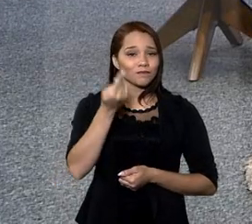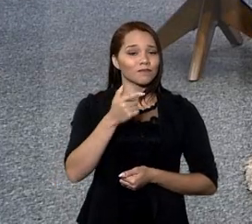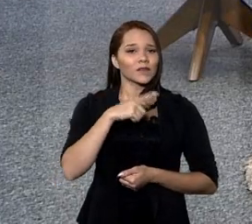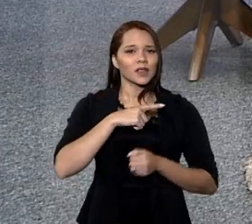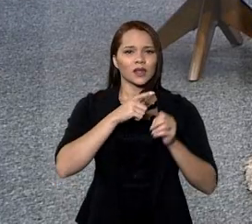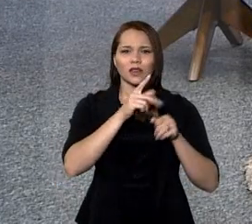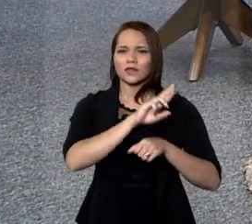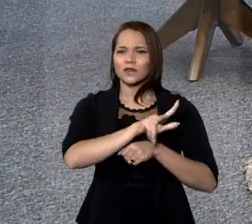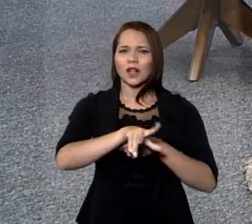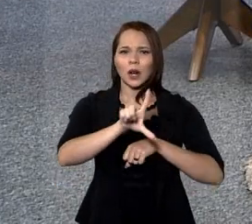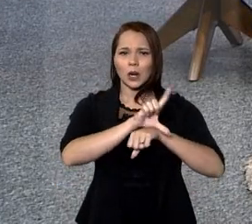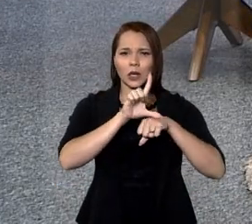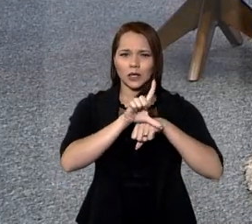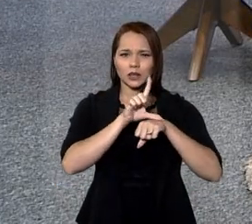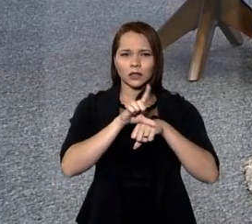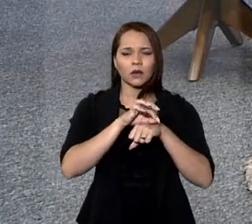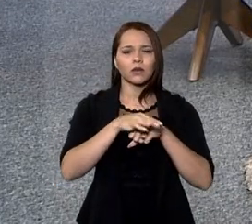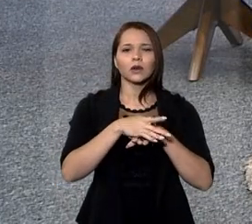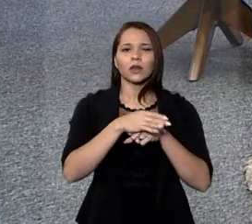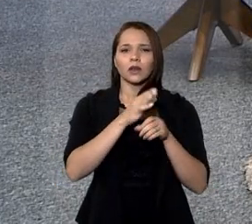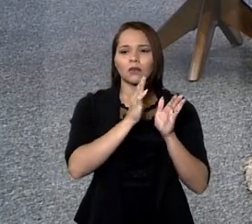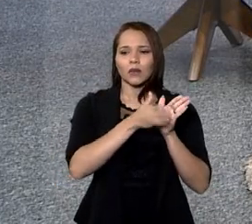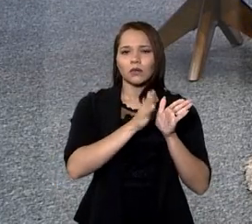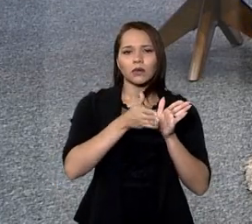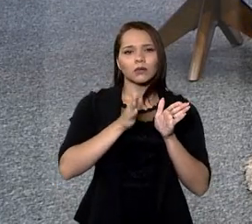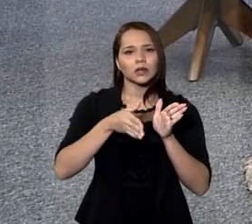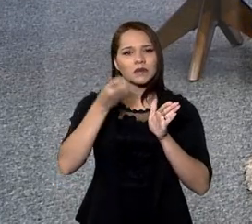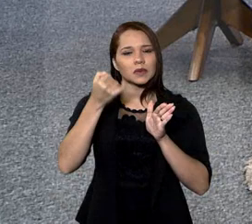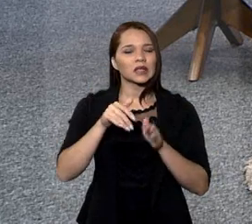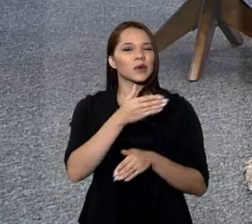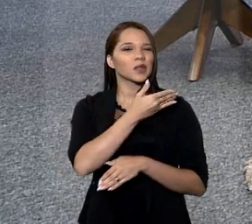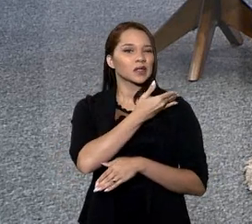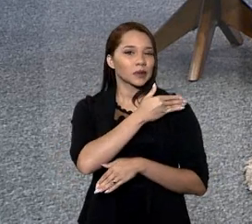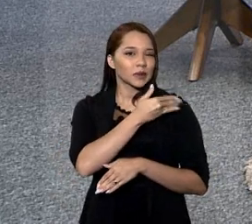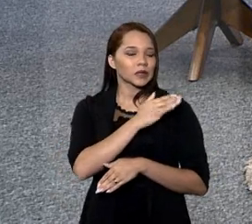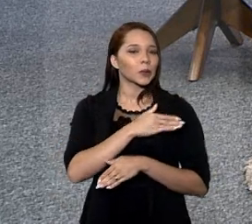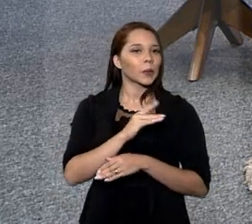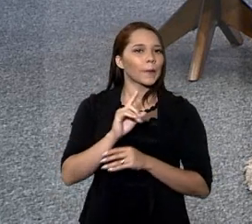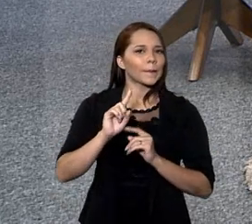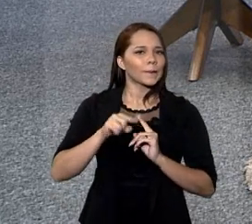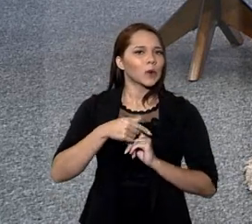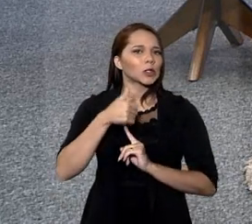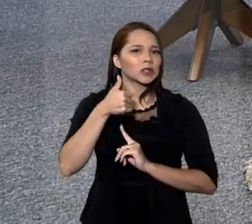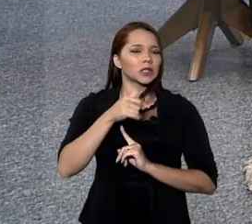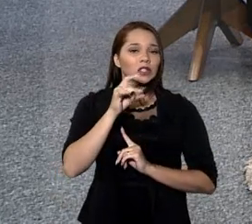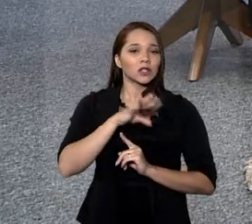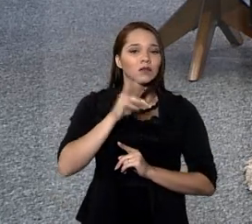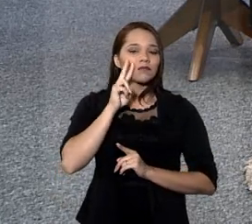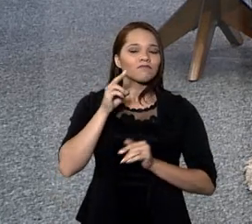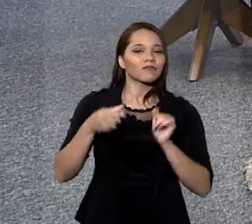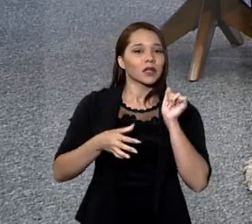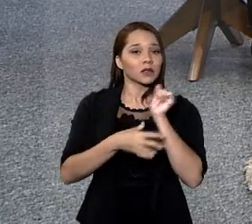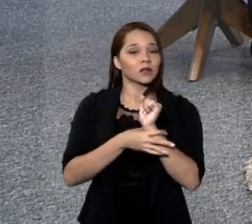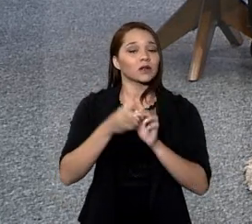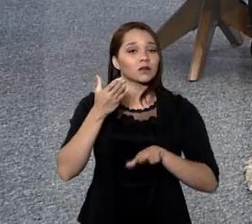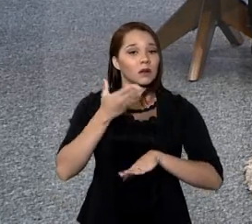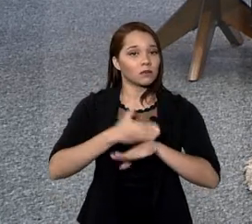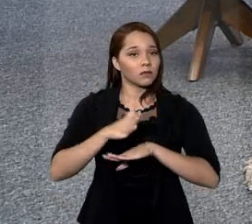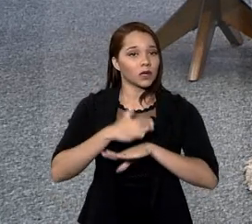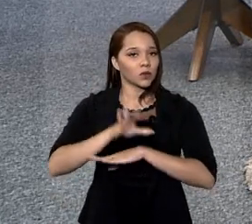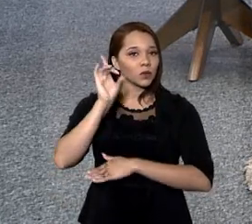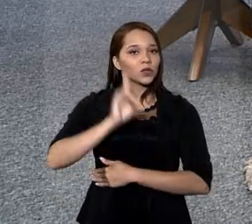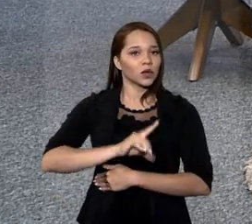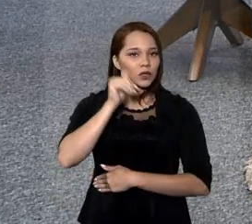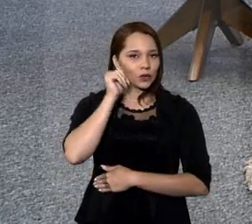vai depois tem uma série de legislações que a gente chama de legislação eles que trazem uma discriminação positiva ou seja são ações afirmativas para a gente garantir na